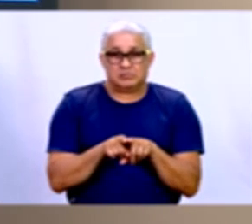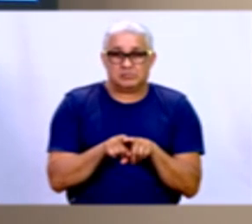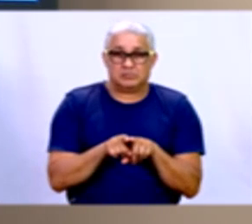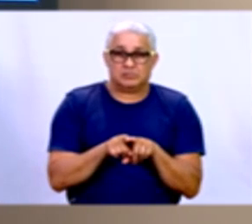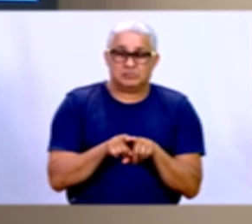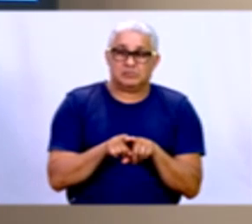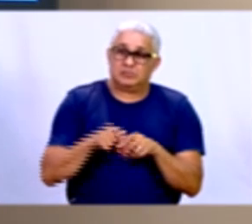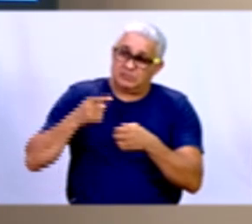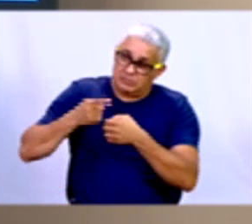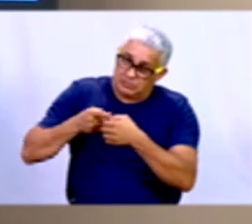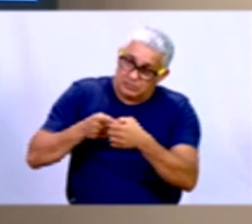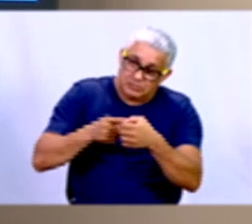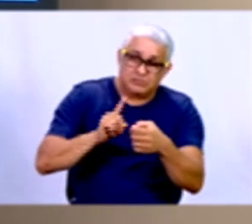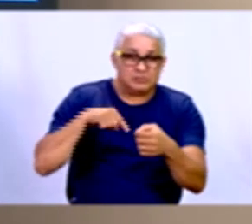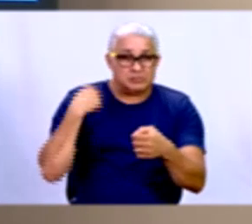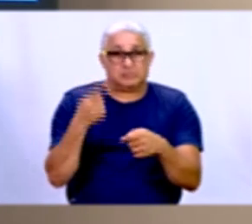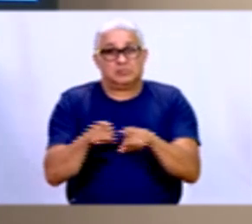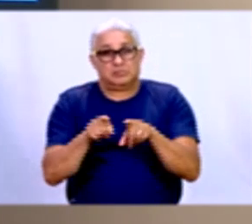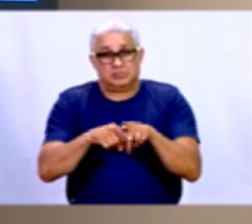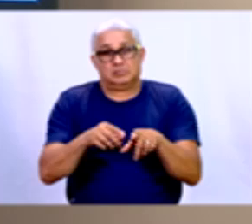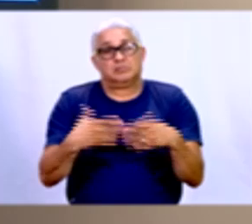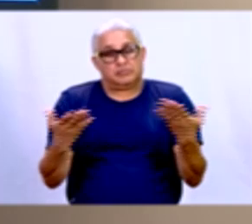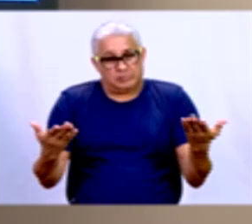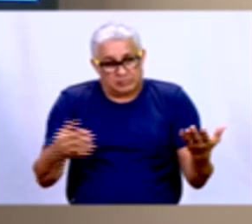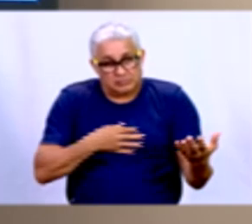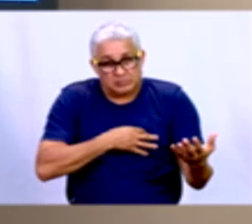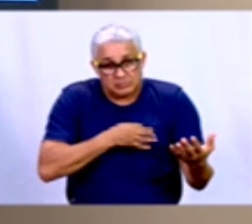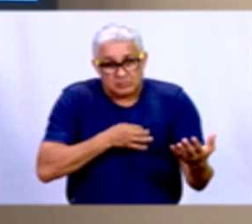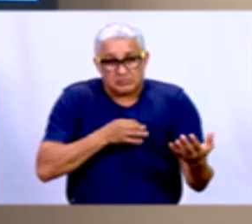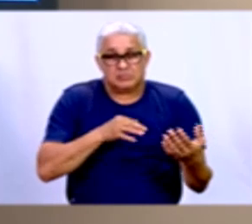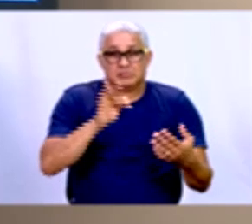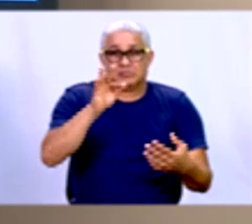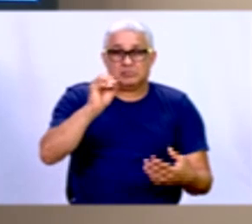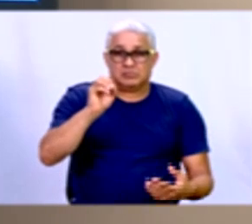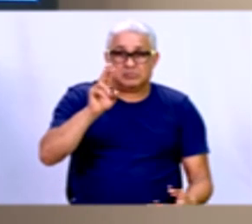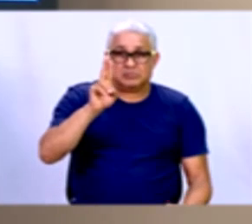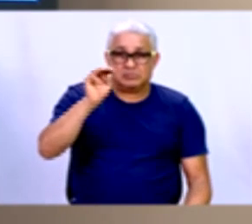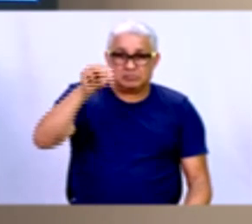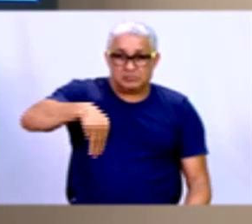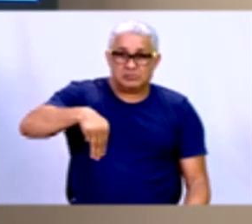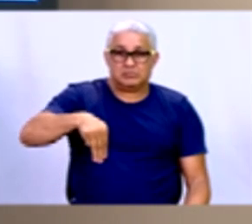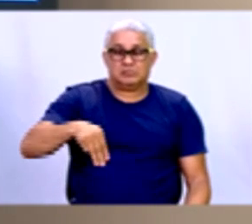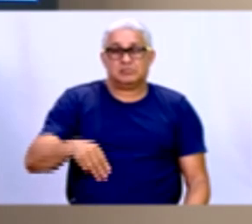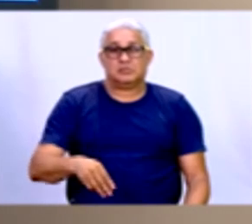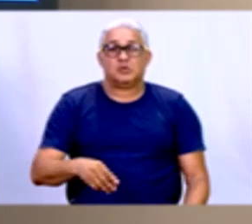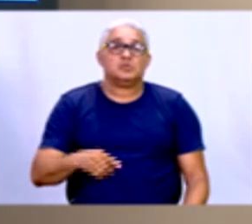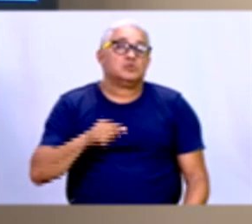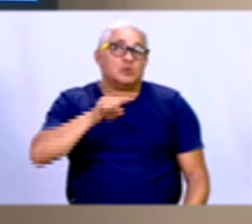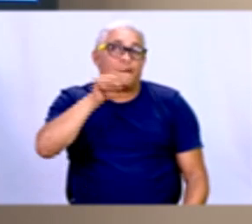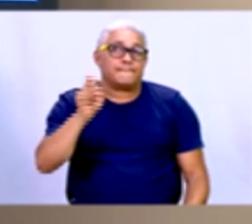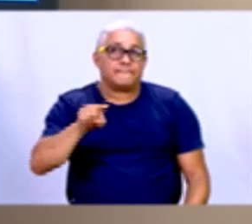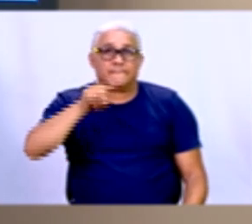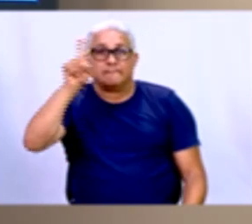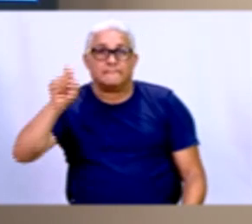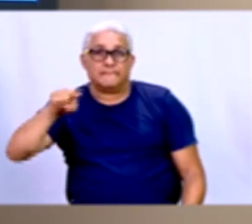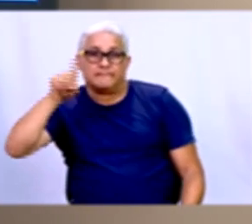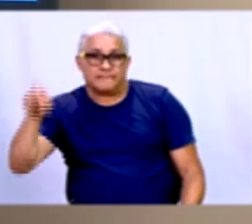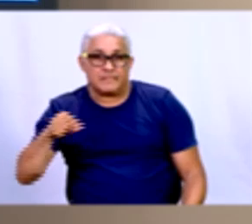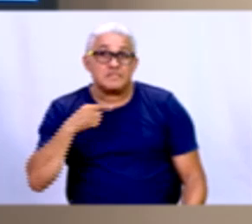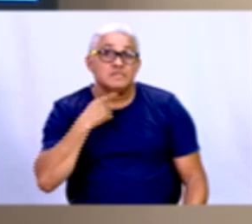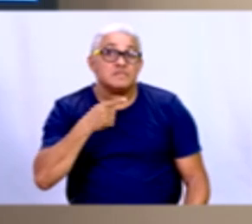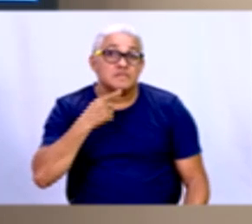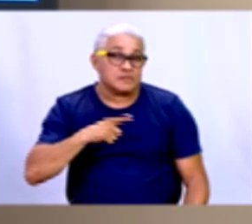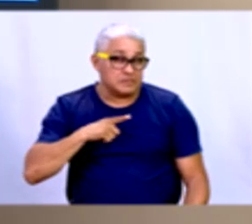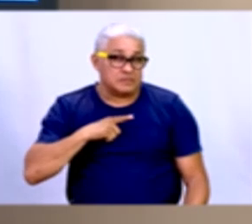dos polos de vocês quanto nós estamos disponíveis através do fórum para sanar qualquer dúvida que ainda